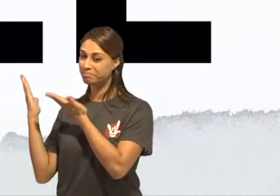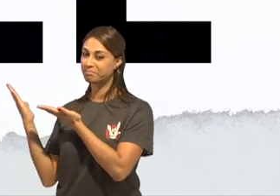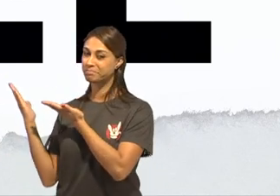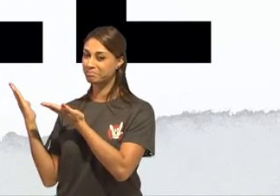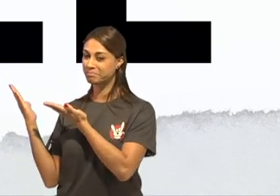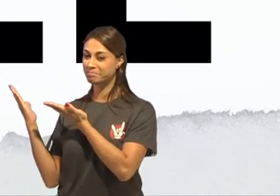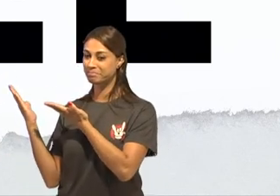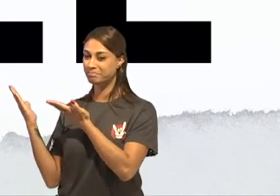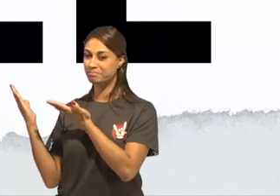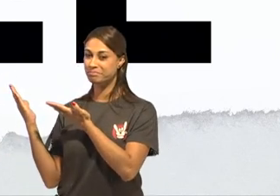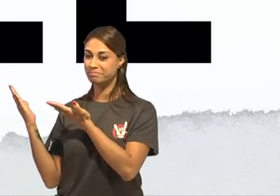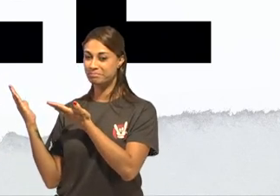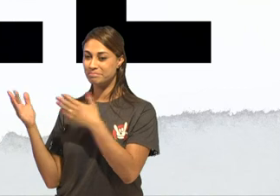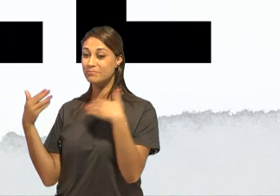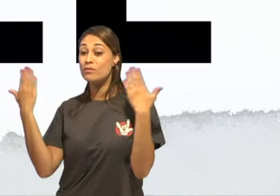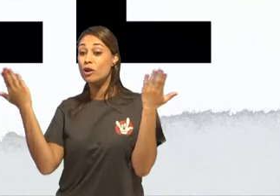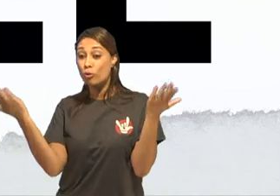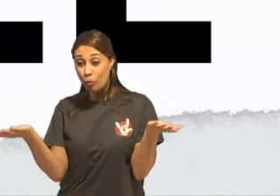este livro bíblico?